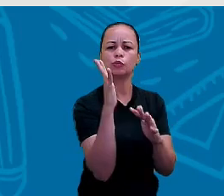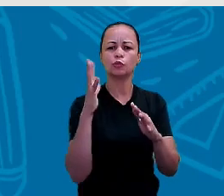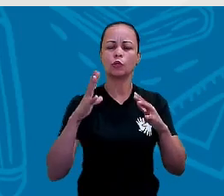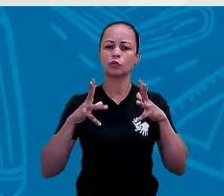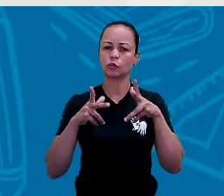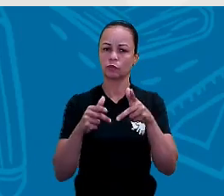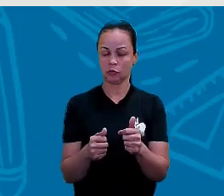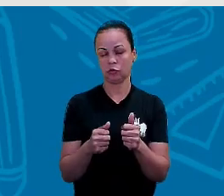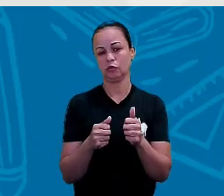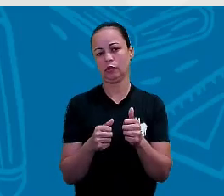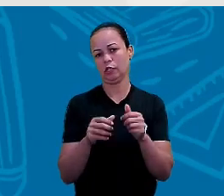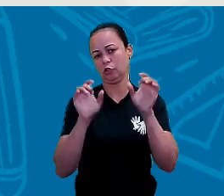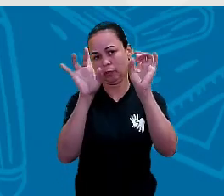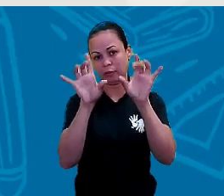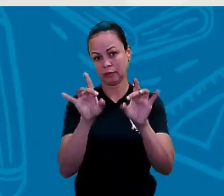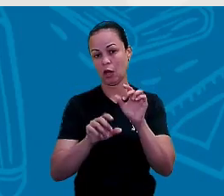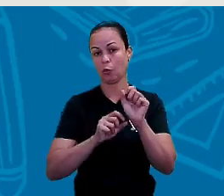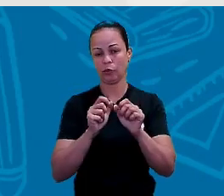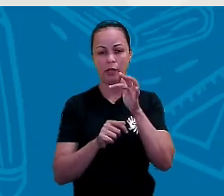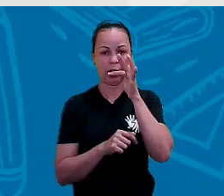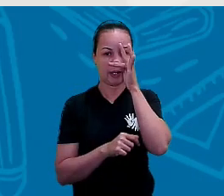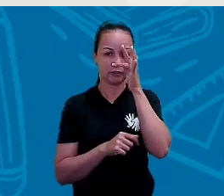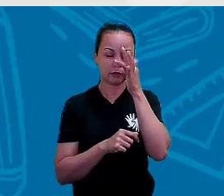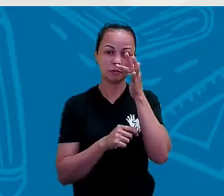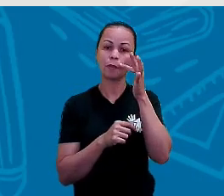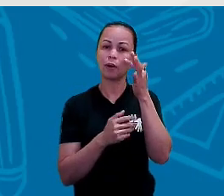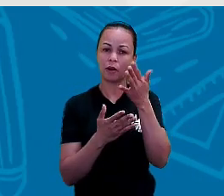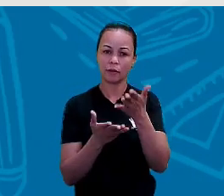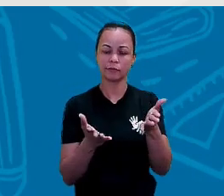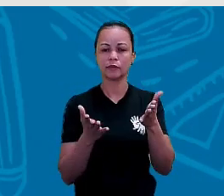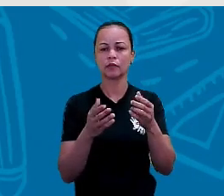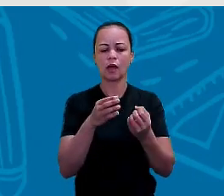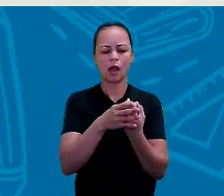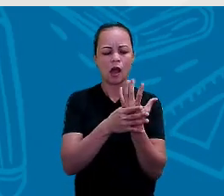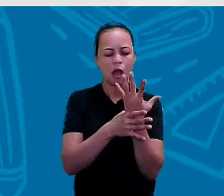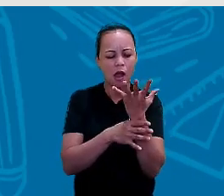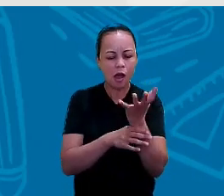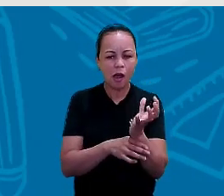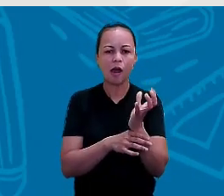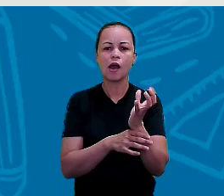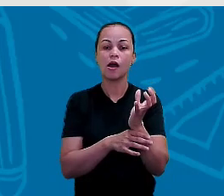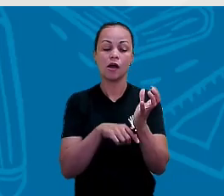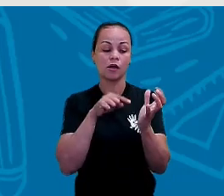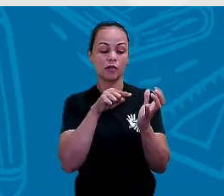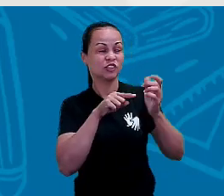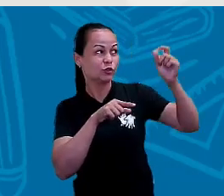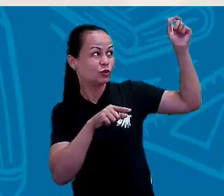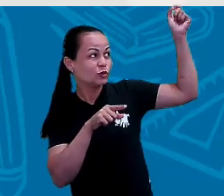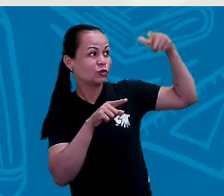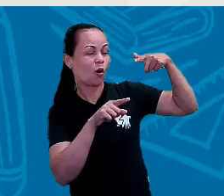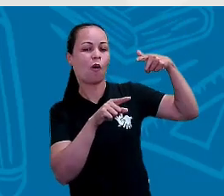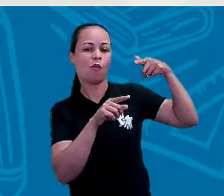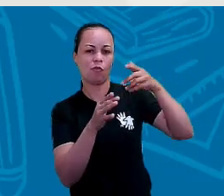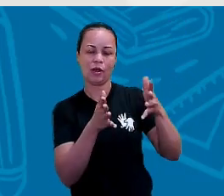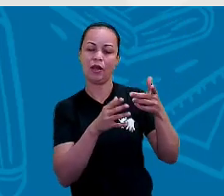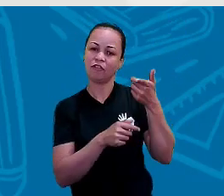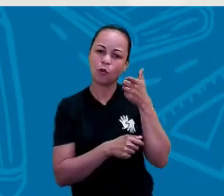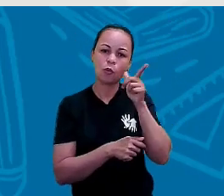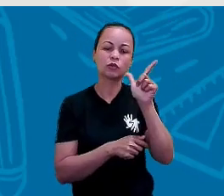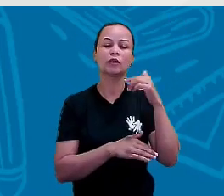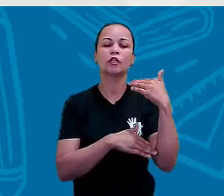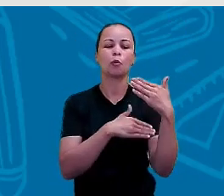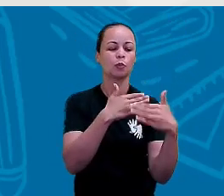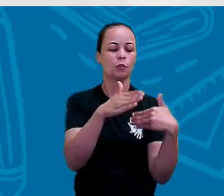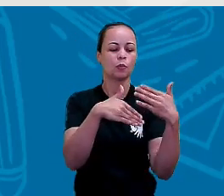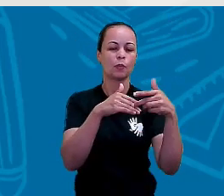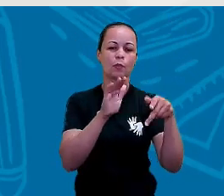para as plantas, porque é através do sol, dos raios solares que as plantas elas vão conseguir produzir o